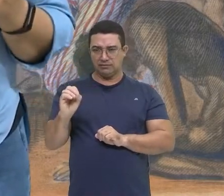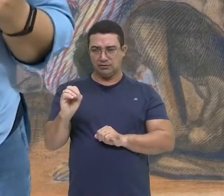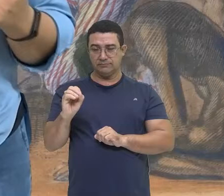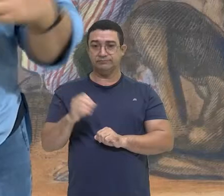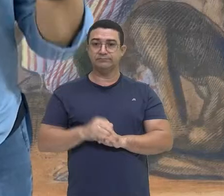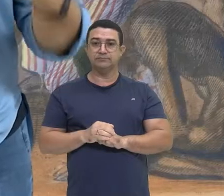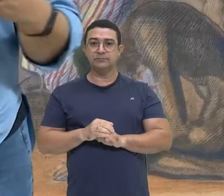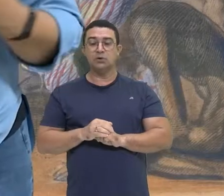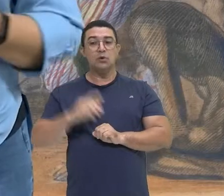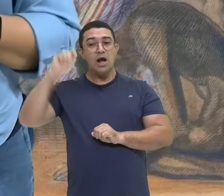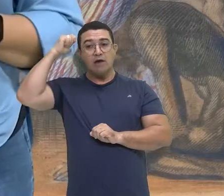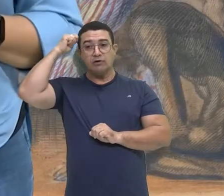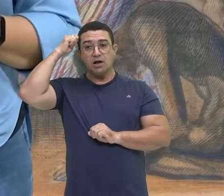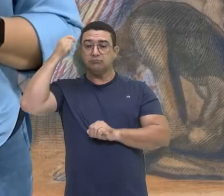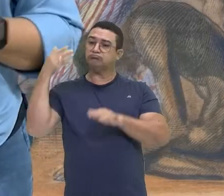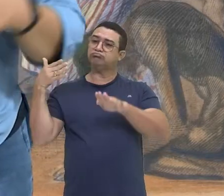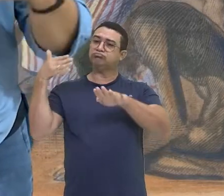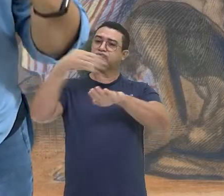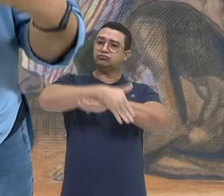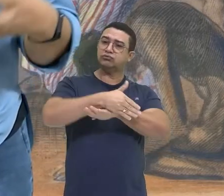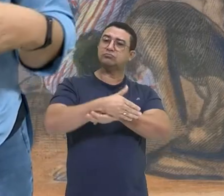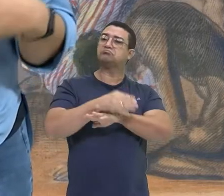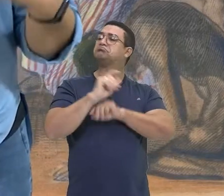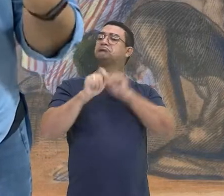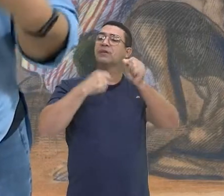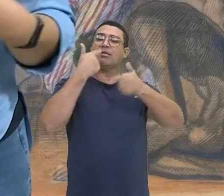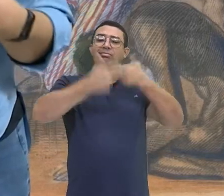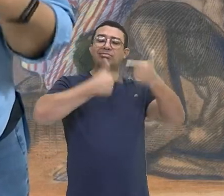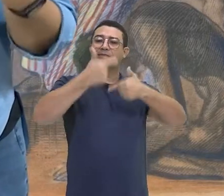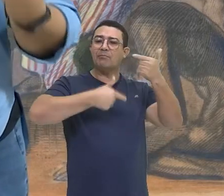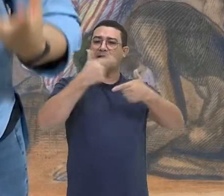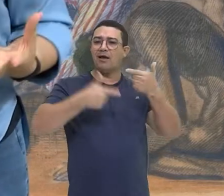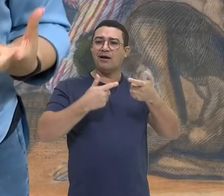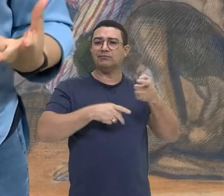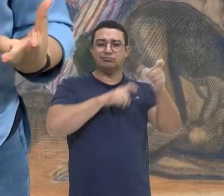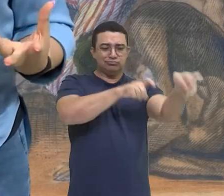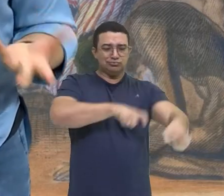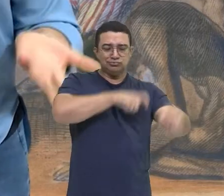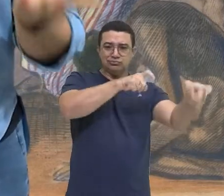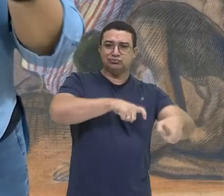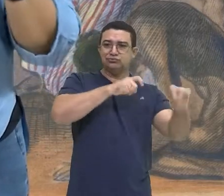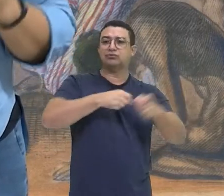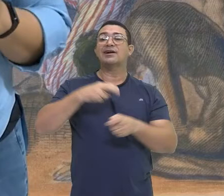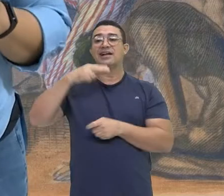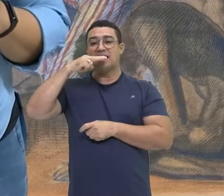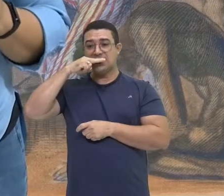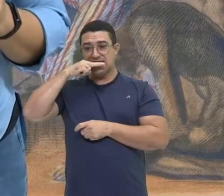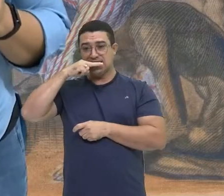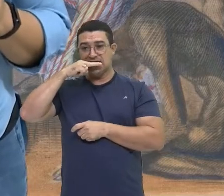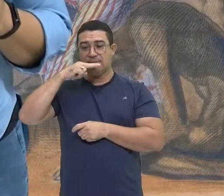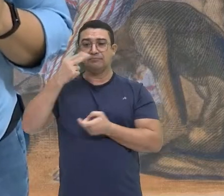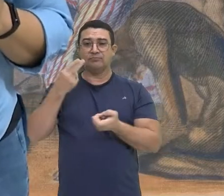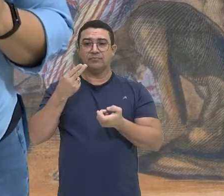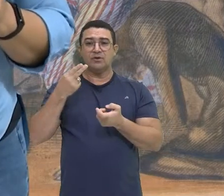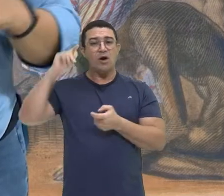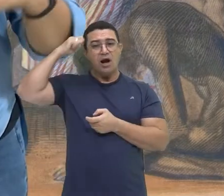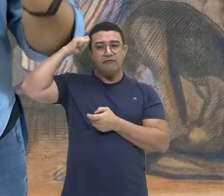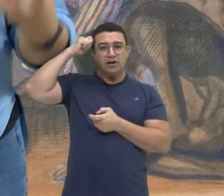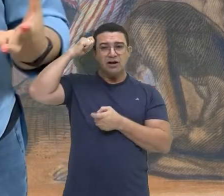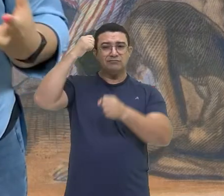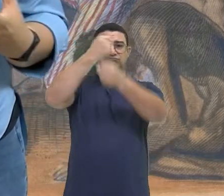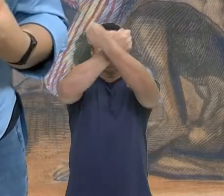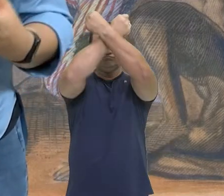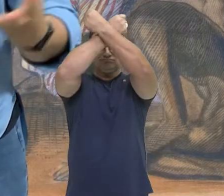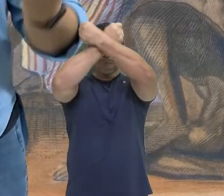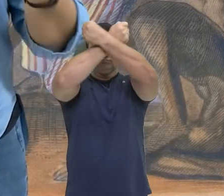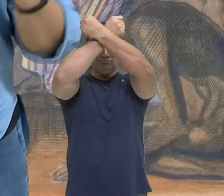eles vieram principalmente para trabalhar nas lavouras de cana-de-açúcar. Esses africanos escravizados vinham